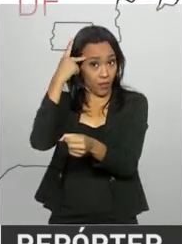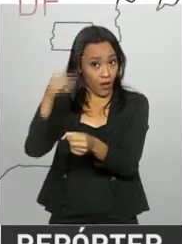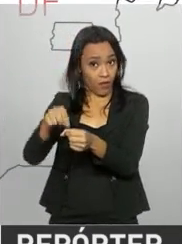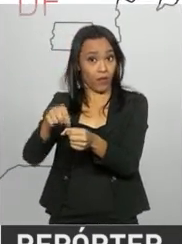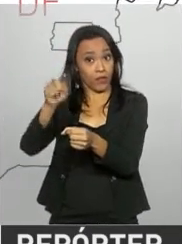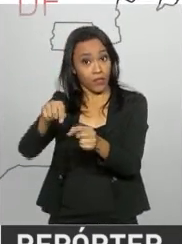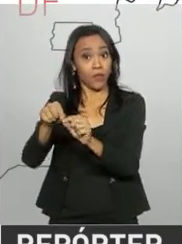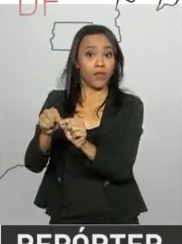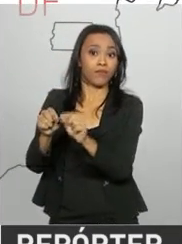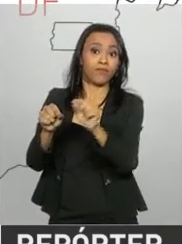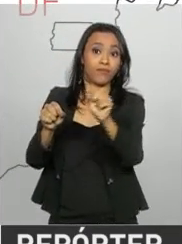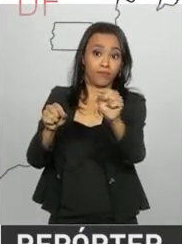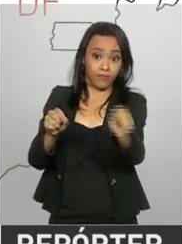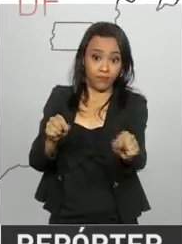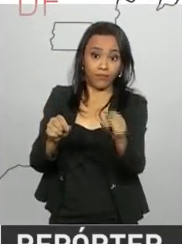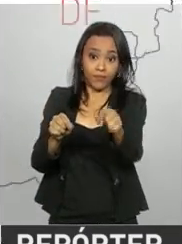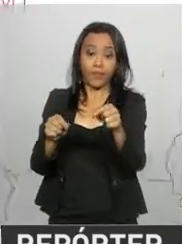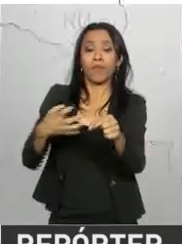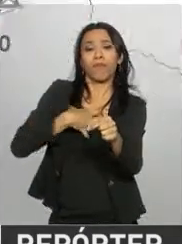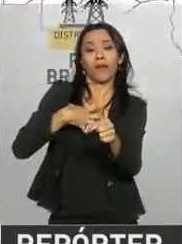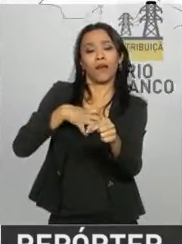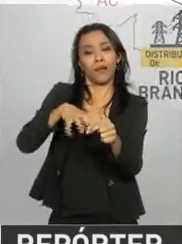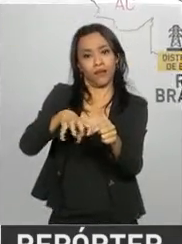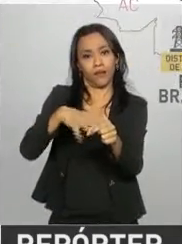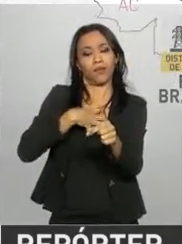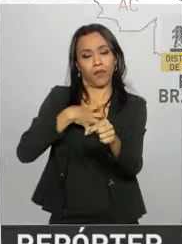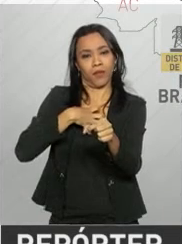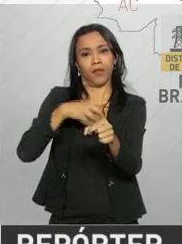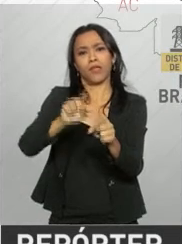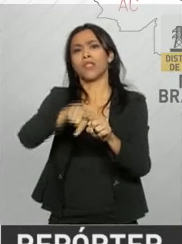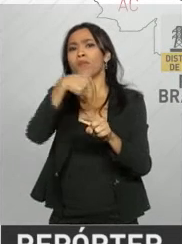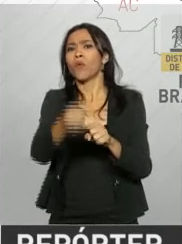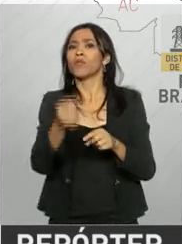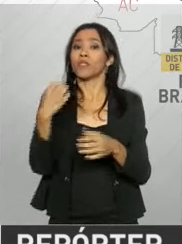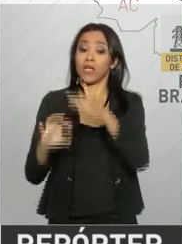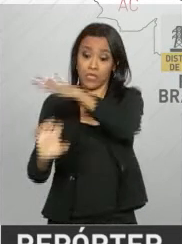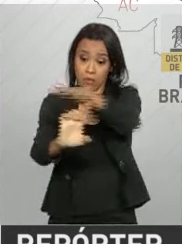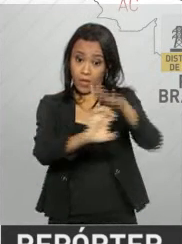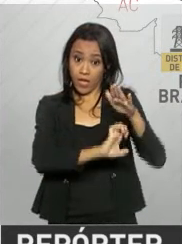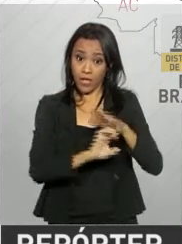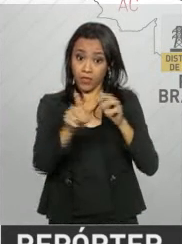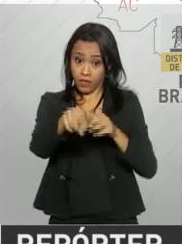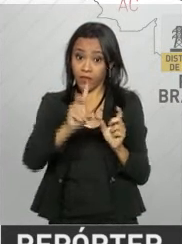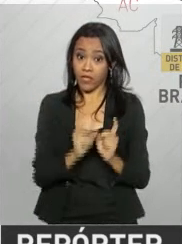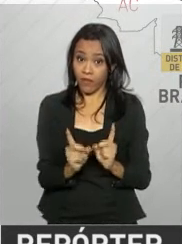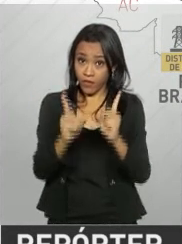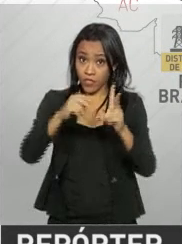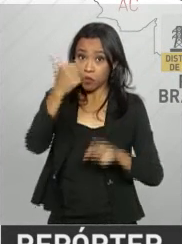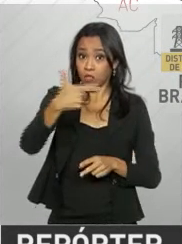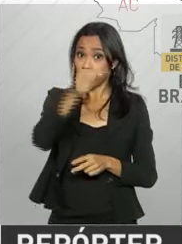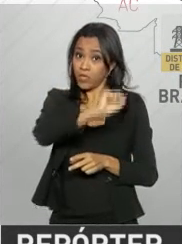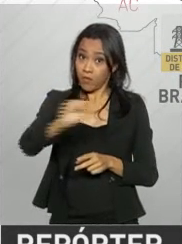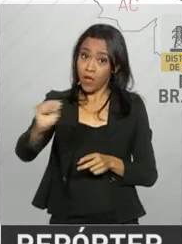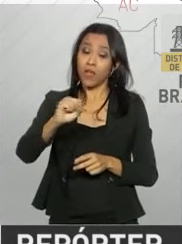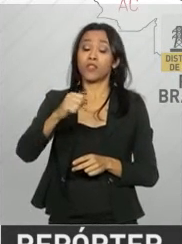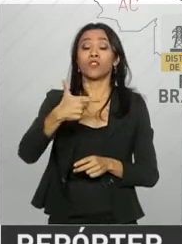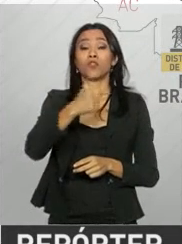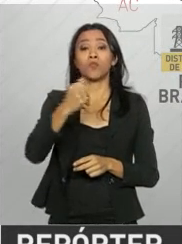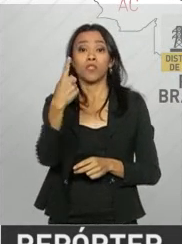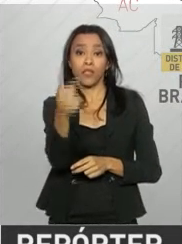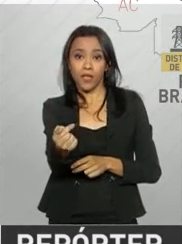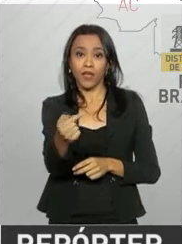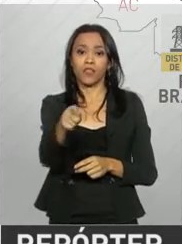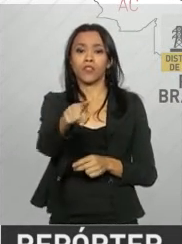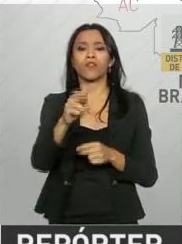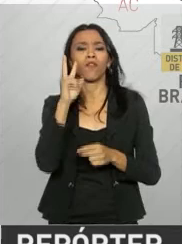e Ilhéus, a Caetité, na Bahia. Entre as empresas que serão vendidas no segundo semestre de 2017 estão